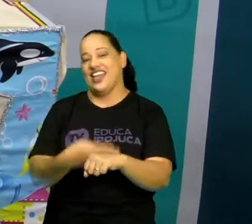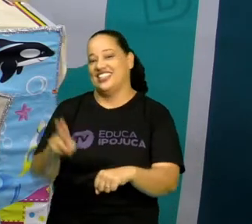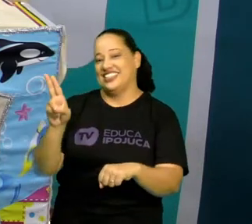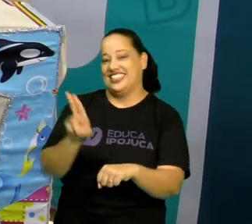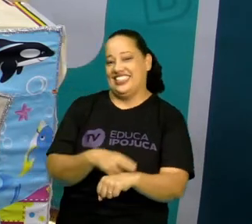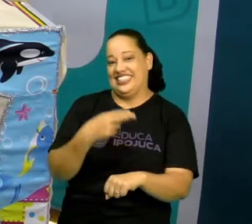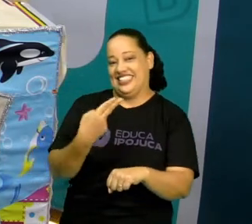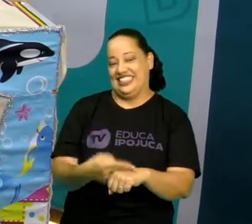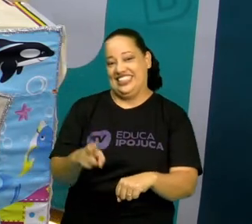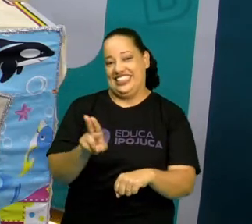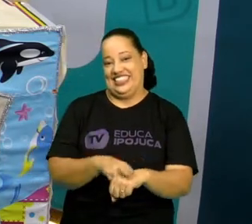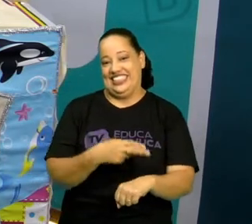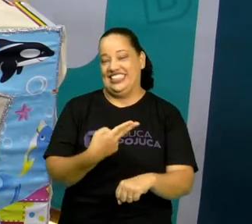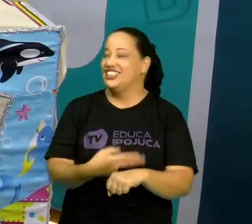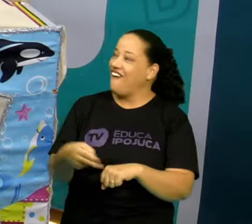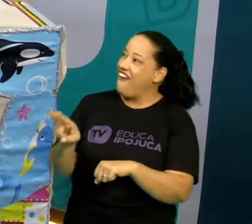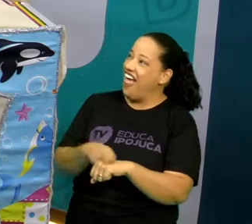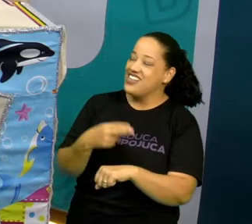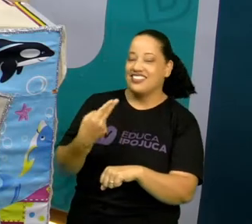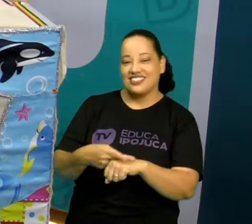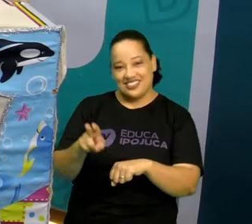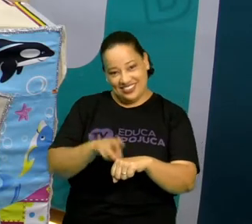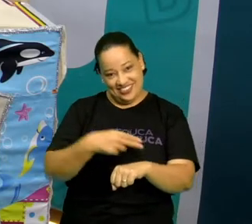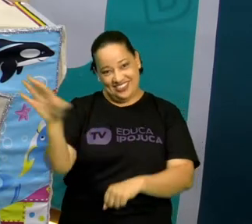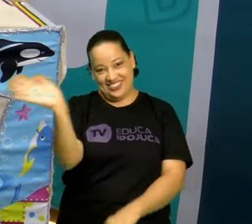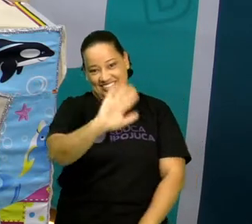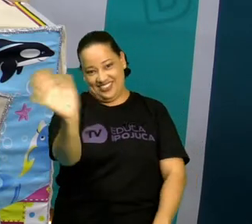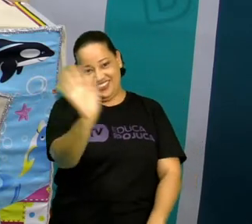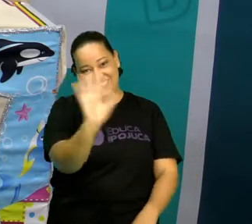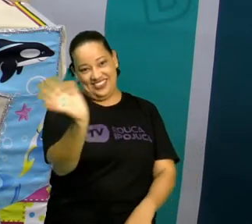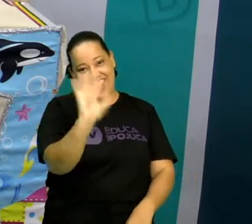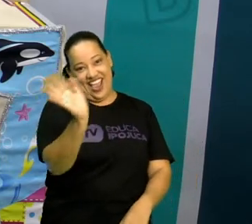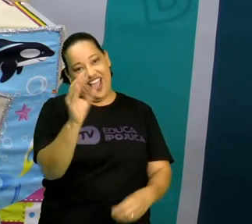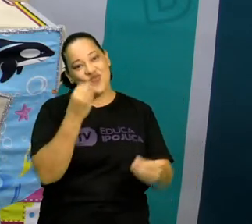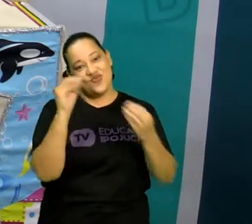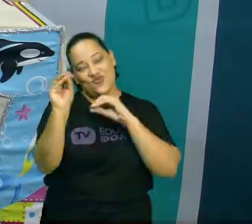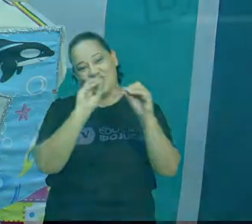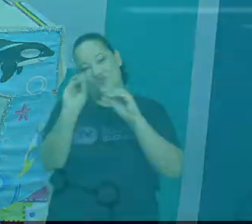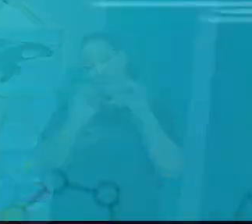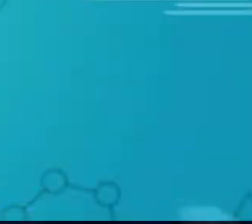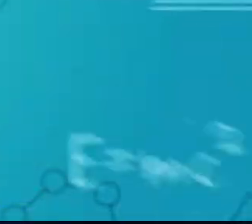Chocolate! Tchau, criançada! Tchau, beijo!